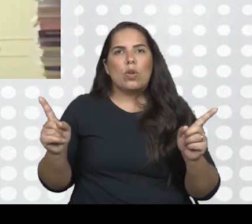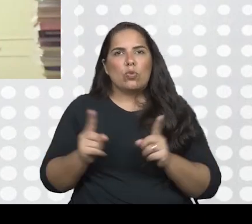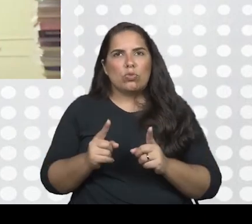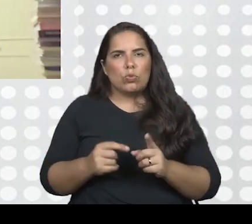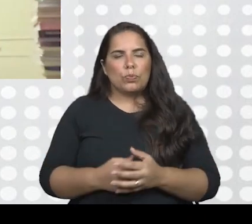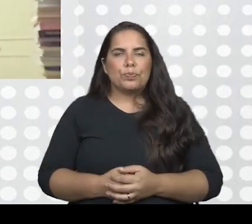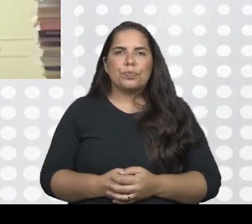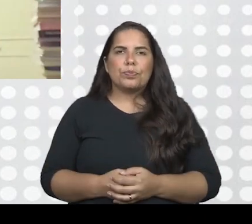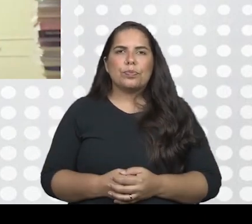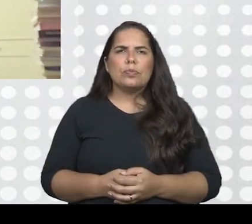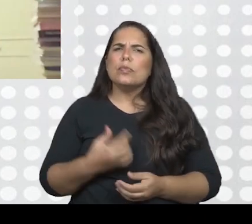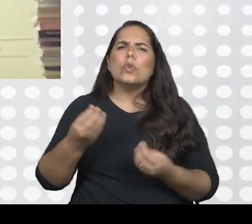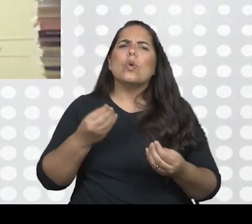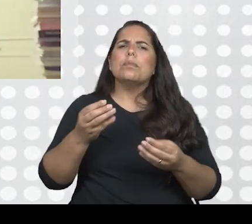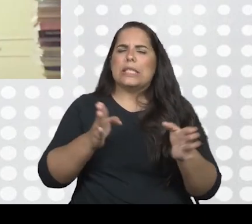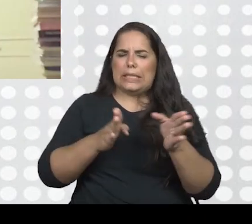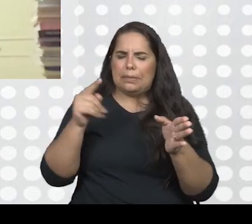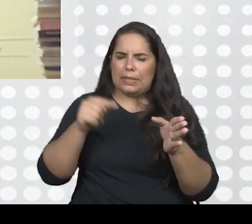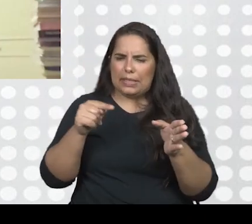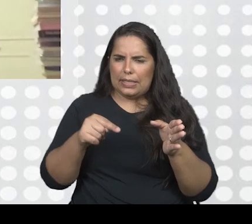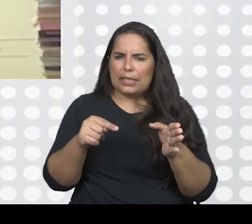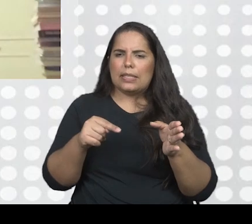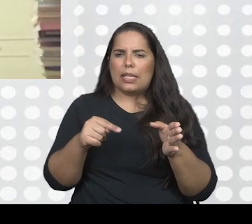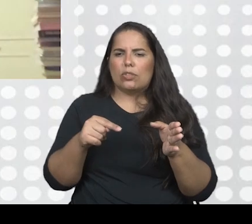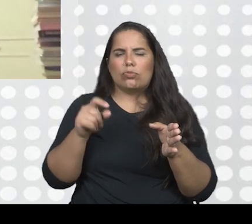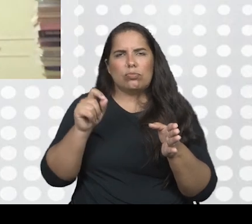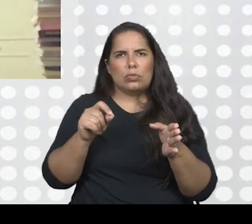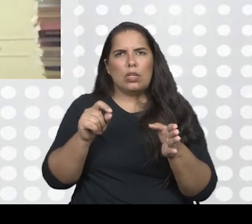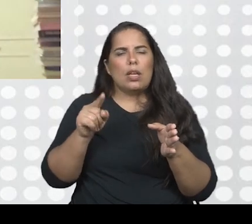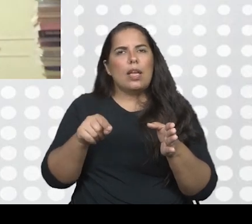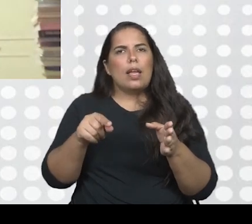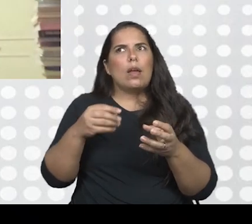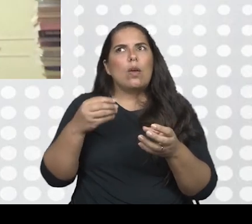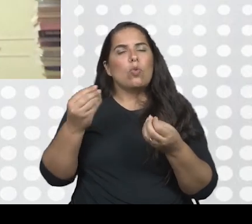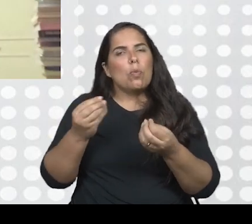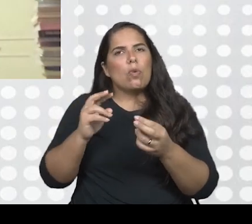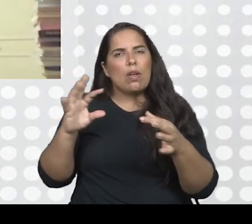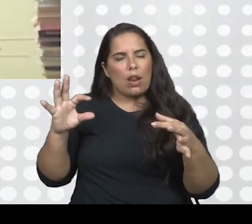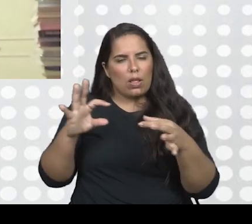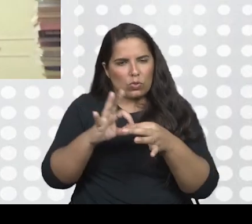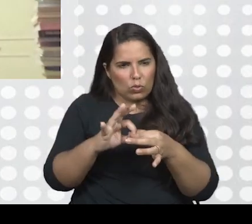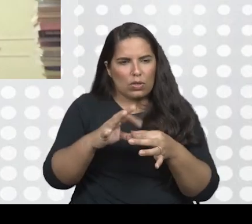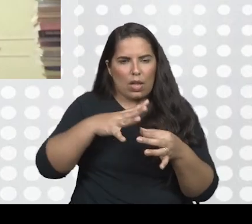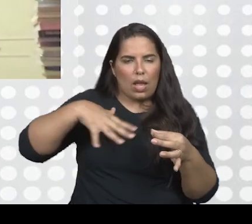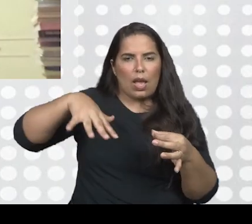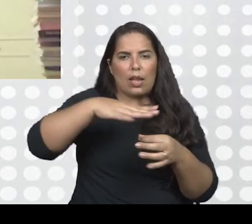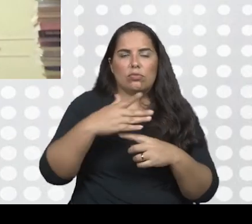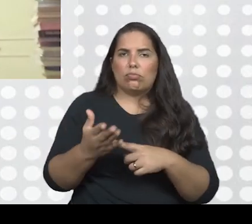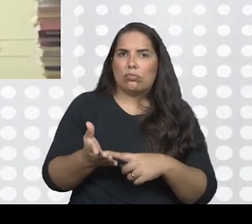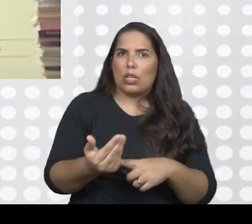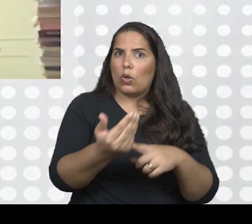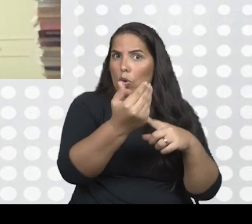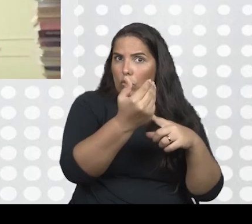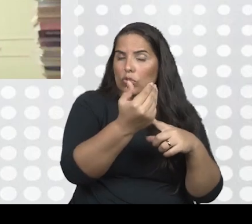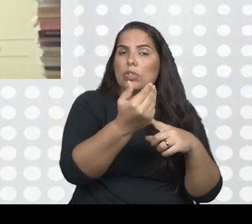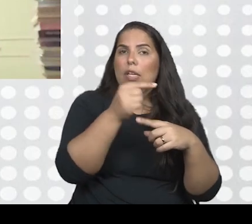reduzida. Como a acessibilidade, e mais especificamente, quando relacionada ao campo das